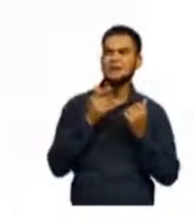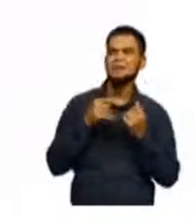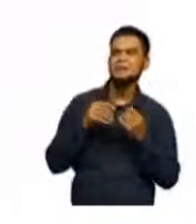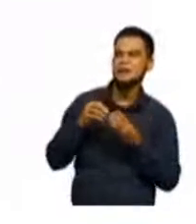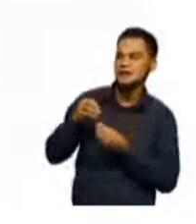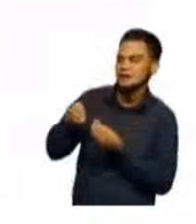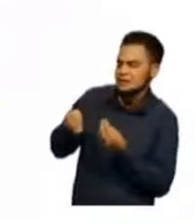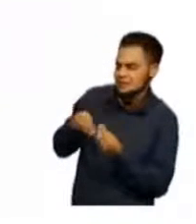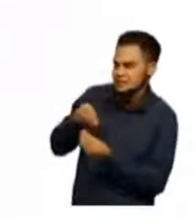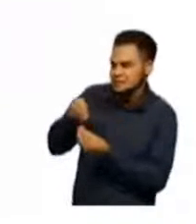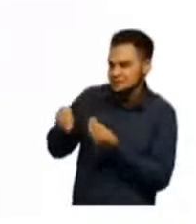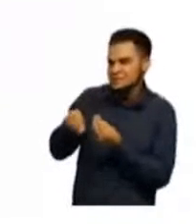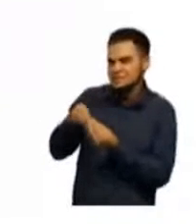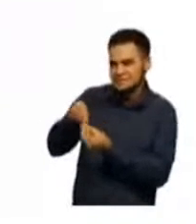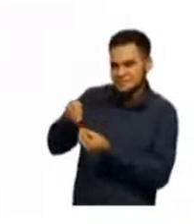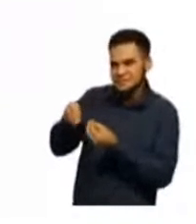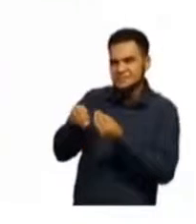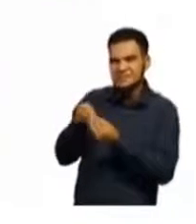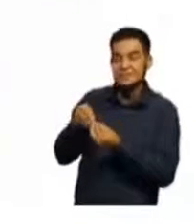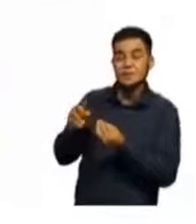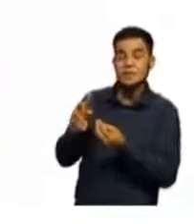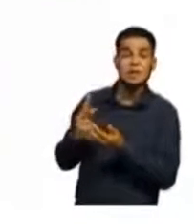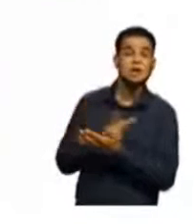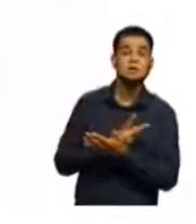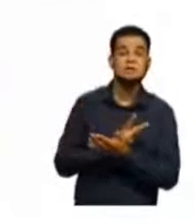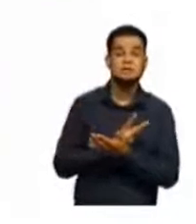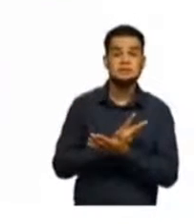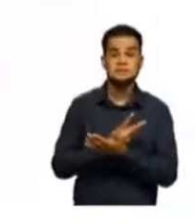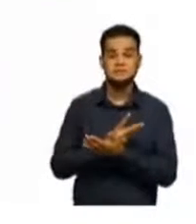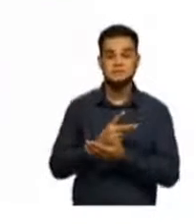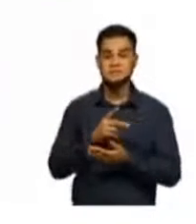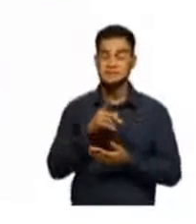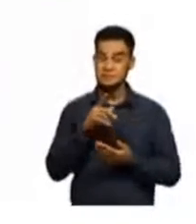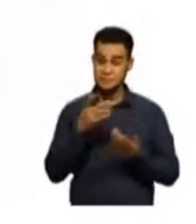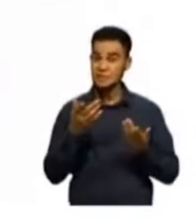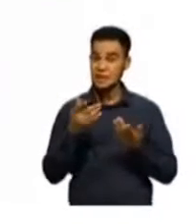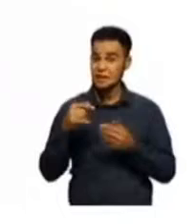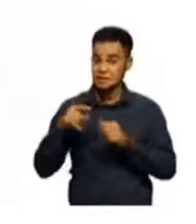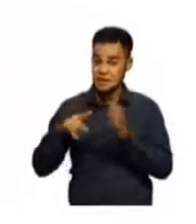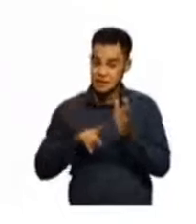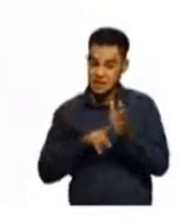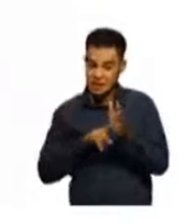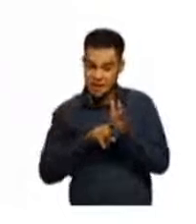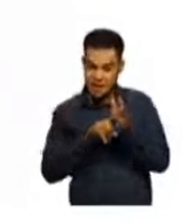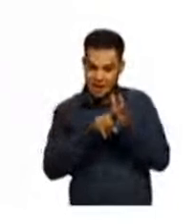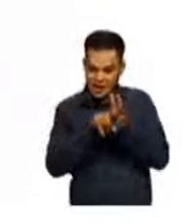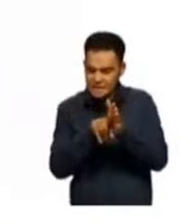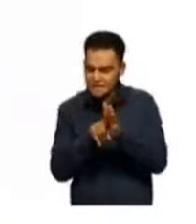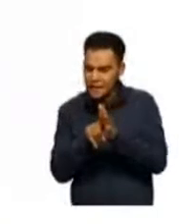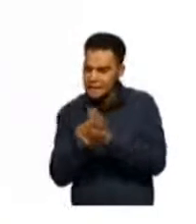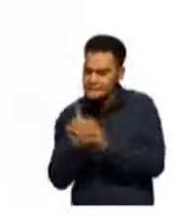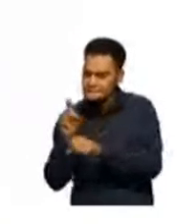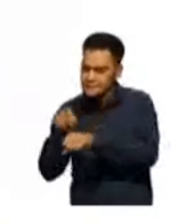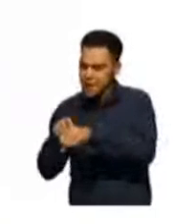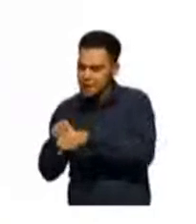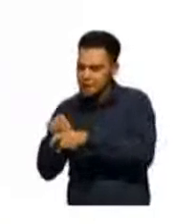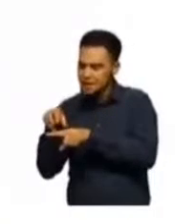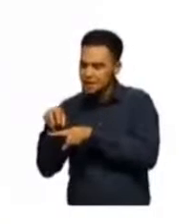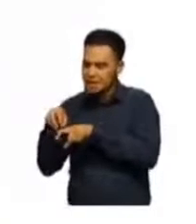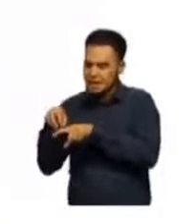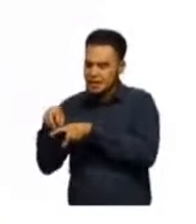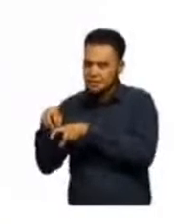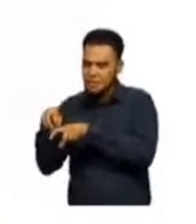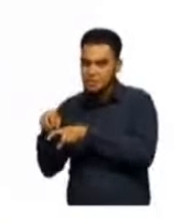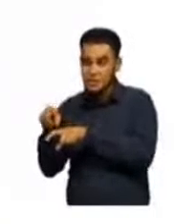é uma larvinha ciliada. Essa larva penetra, então, no caramujo. Penetrou no